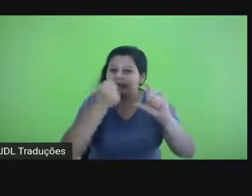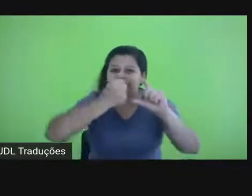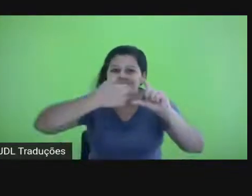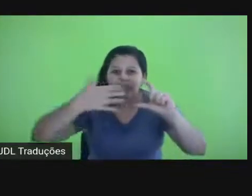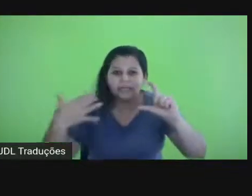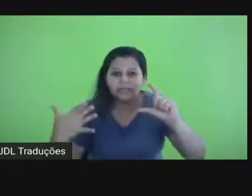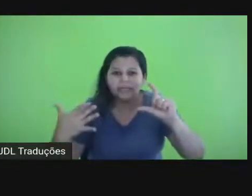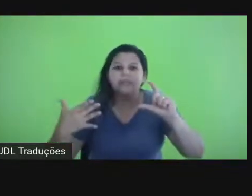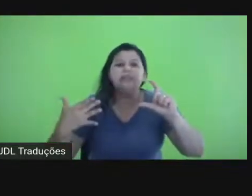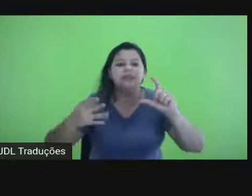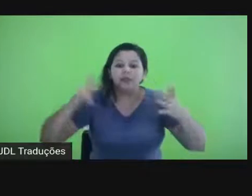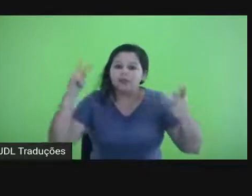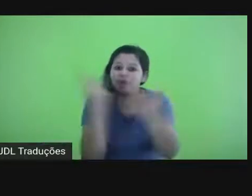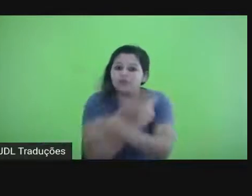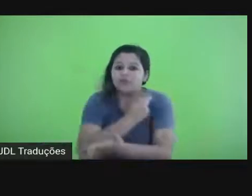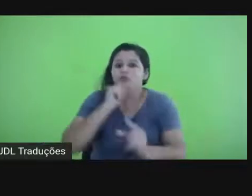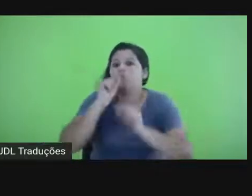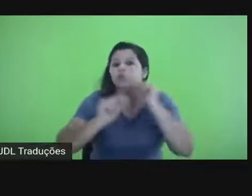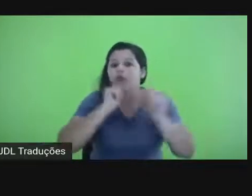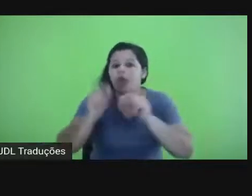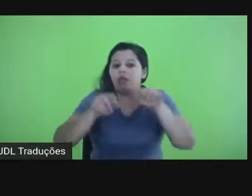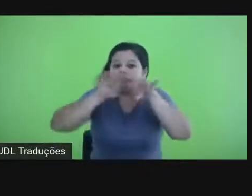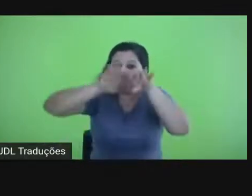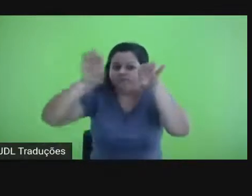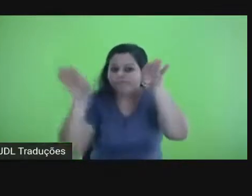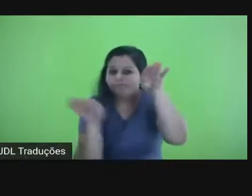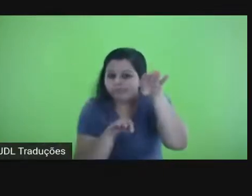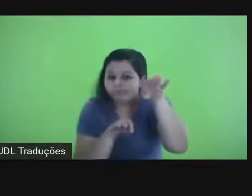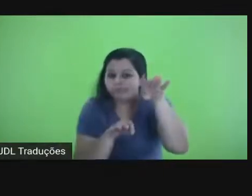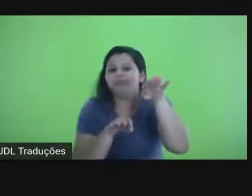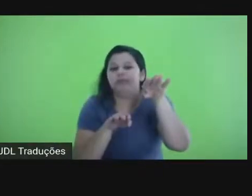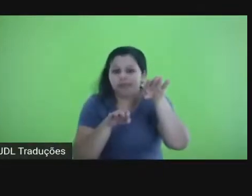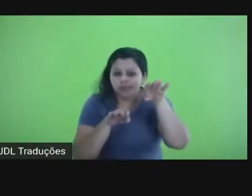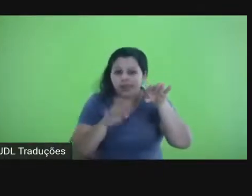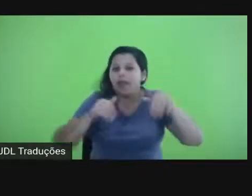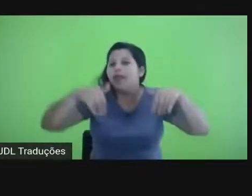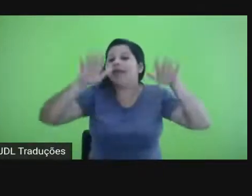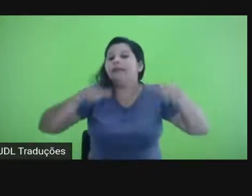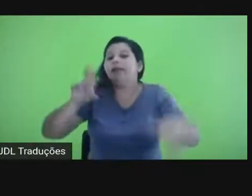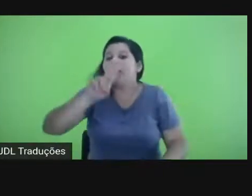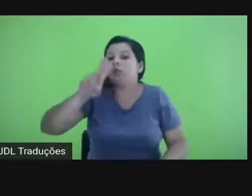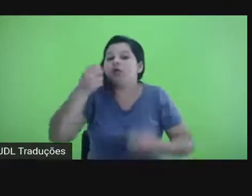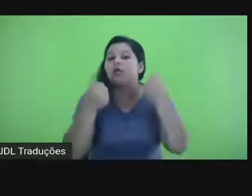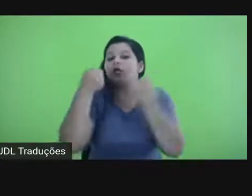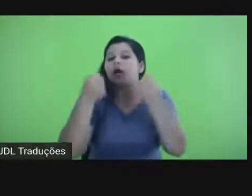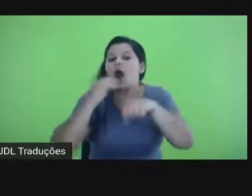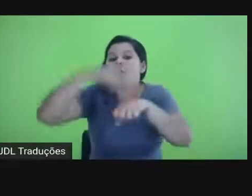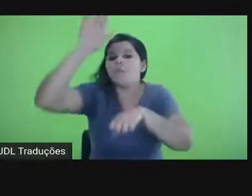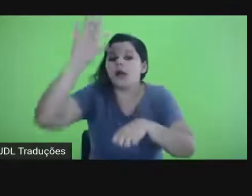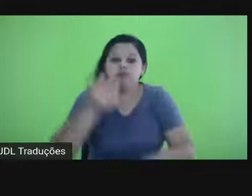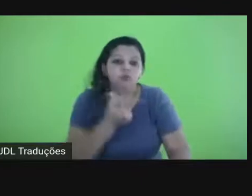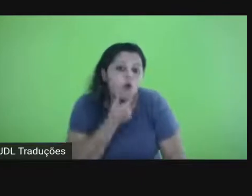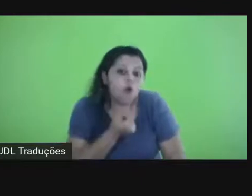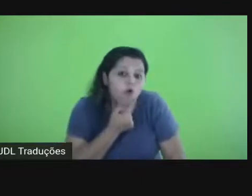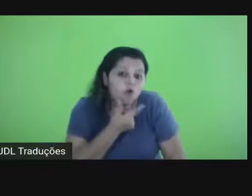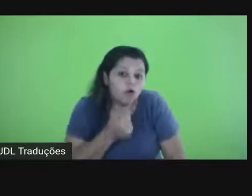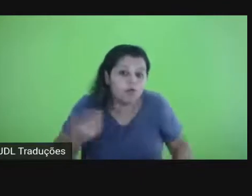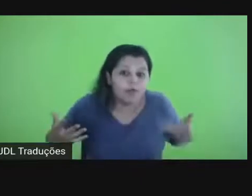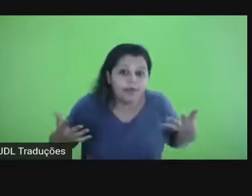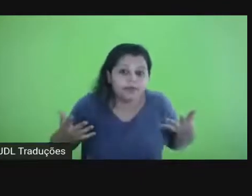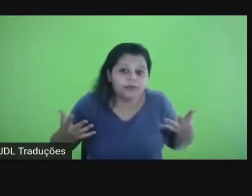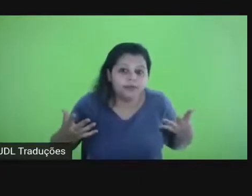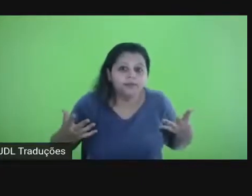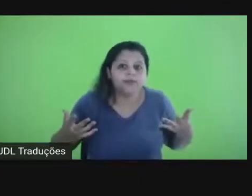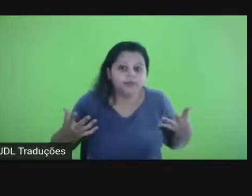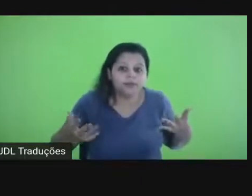característica de uma situação de supremacia. Quem mais utiliza carro são homens ainda. Quem mais sofre acidente